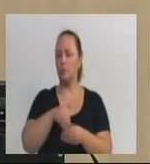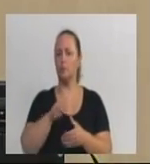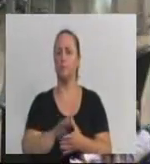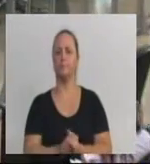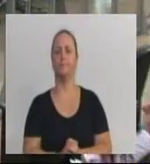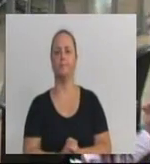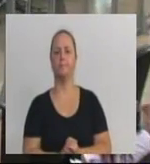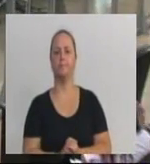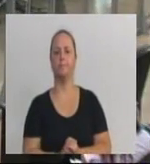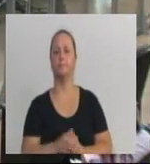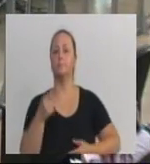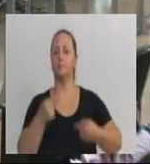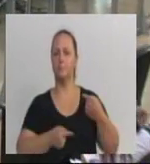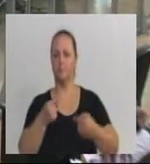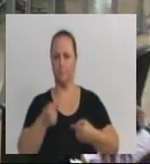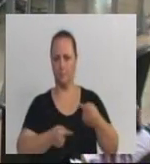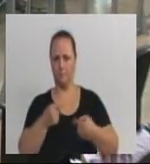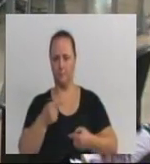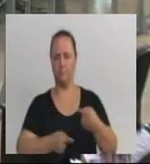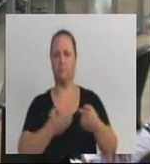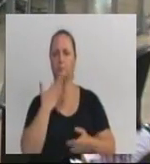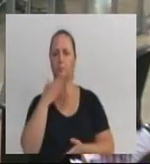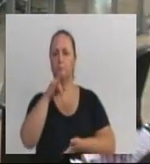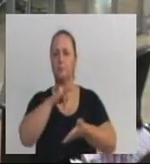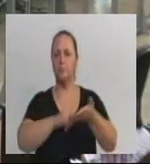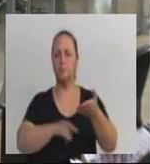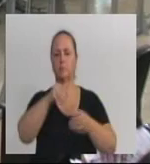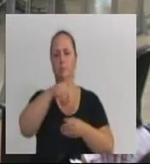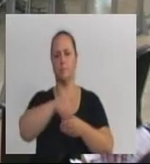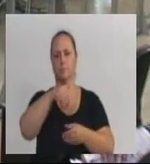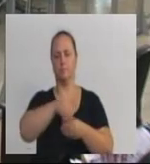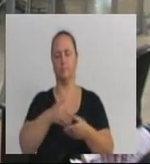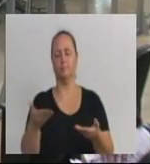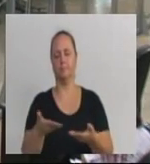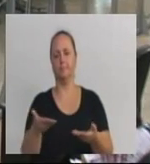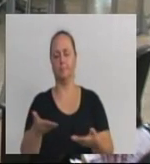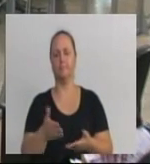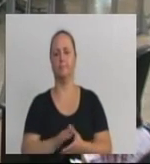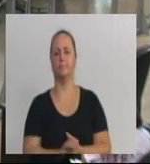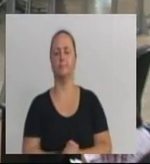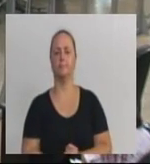Em discussão, requerimento 129, em votação.